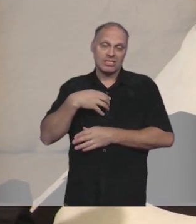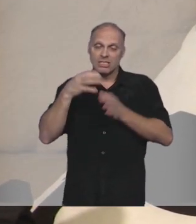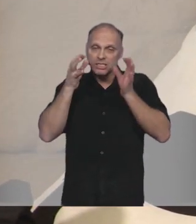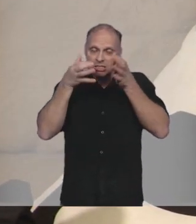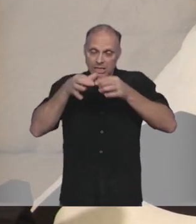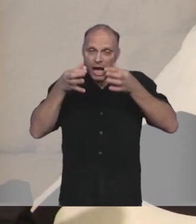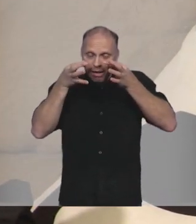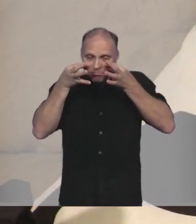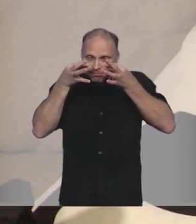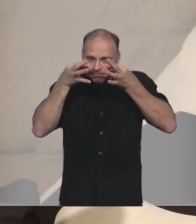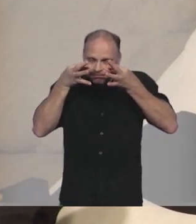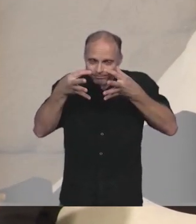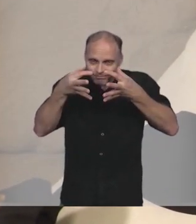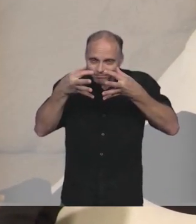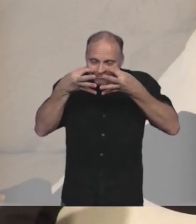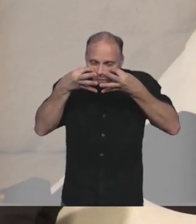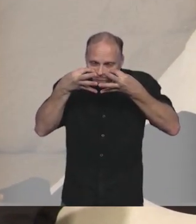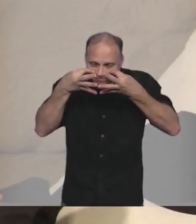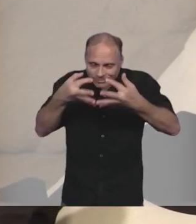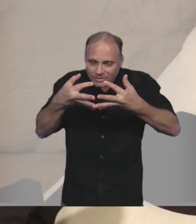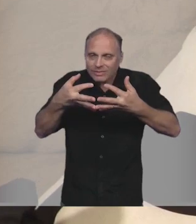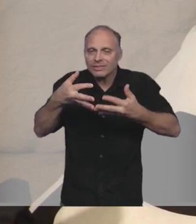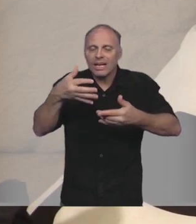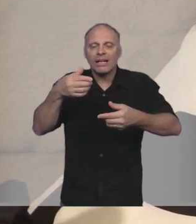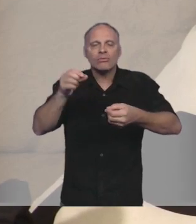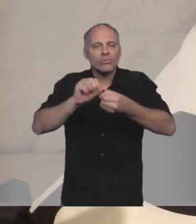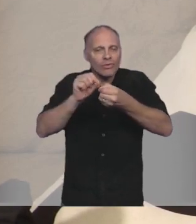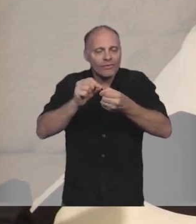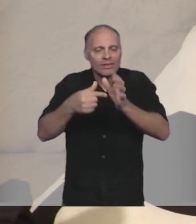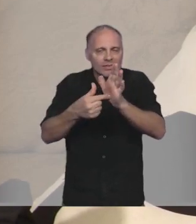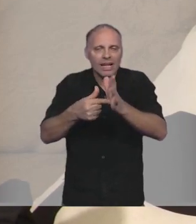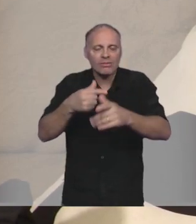foco que o ator pode ter naquele momento,